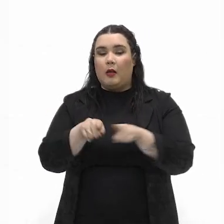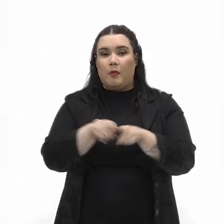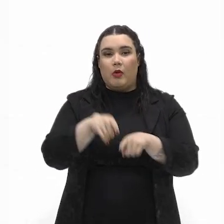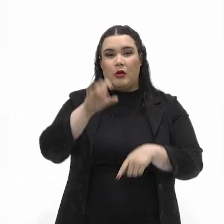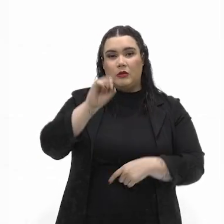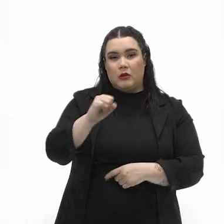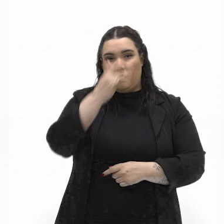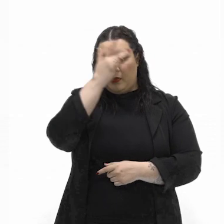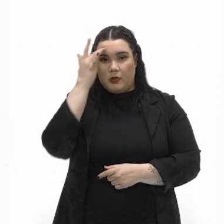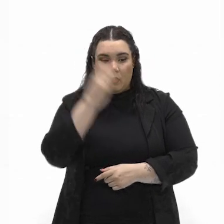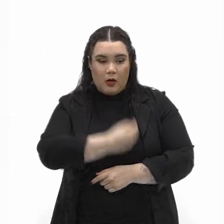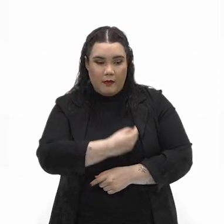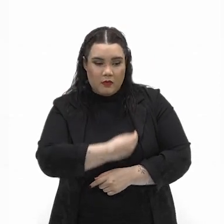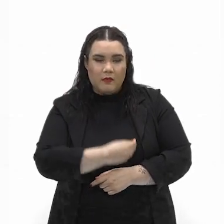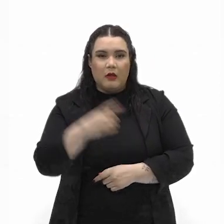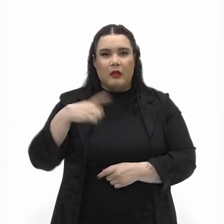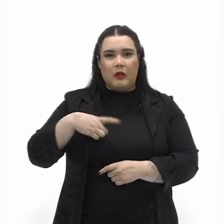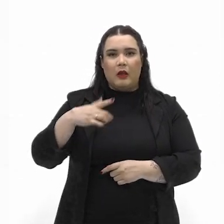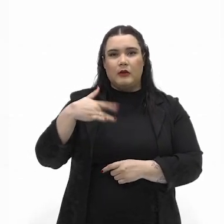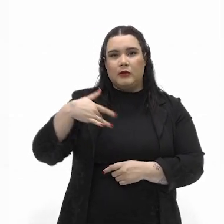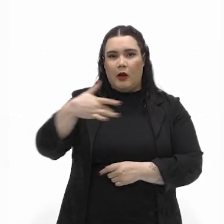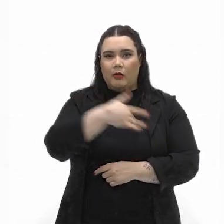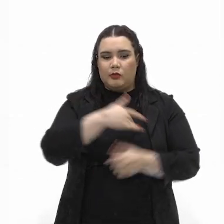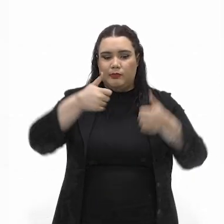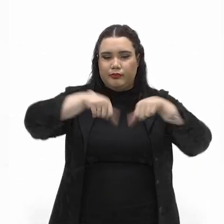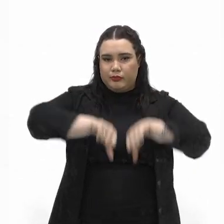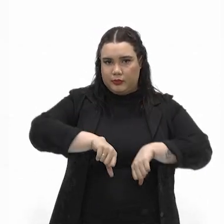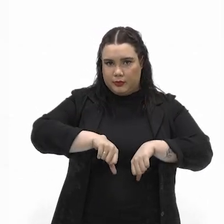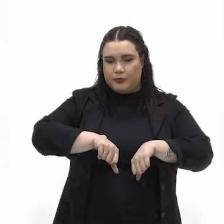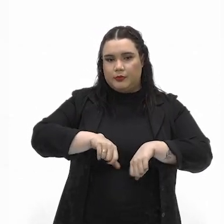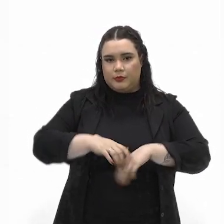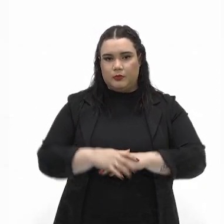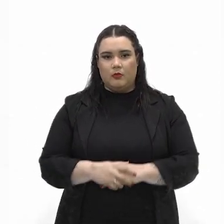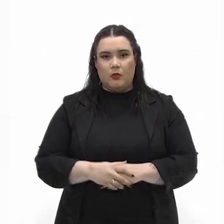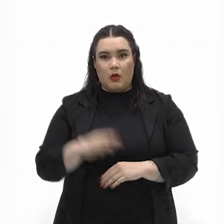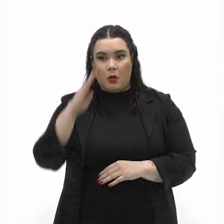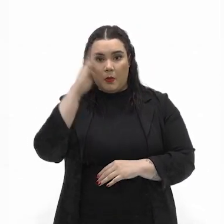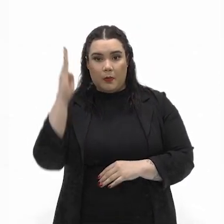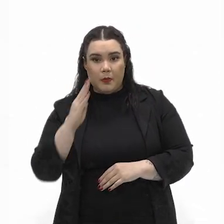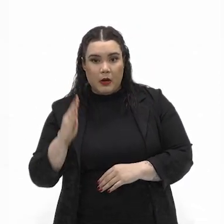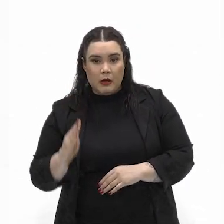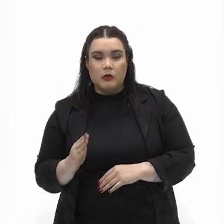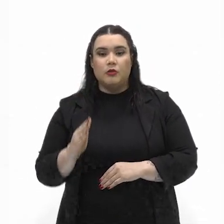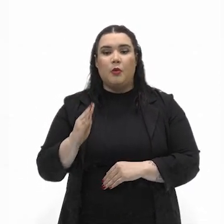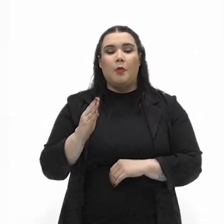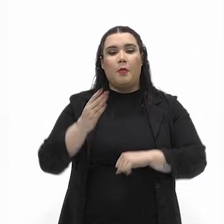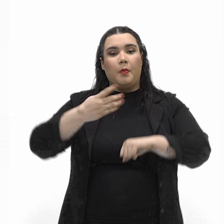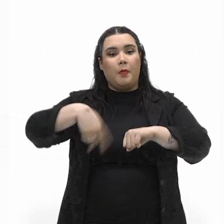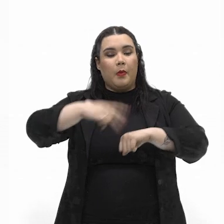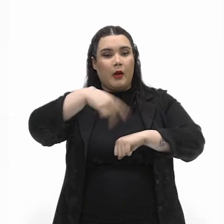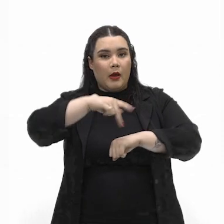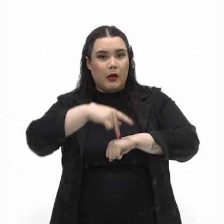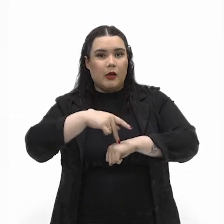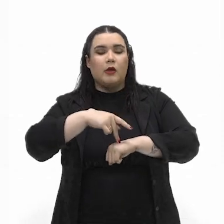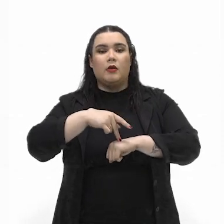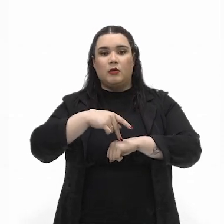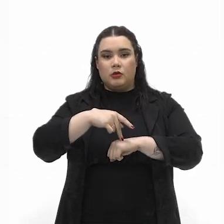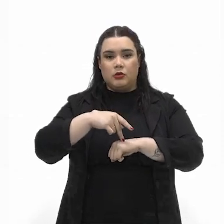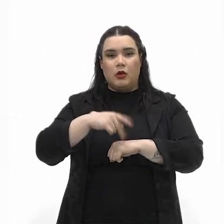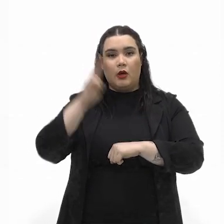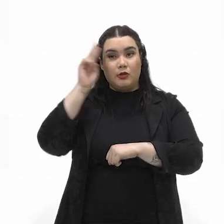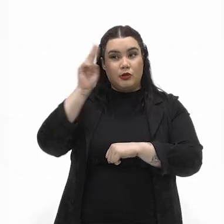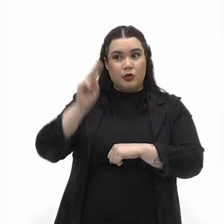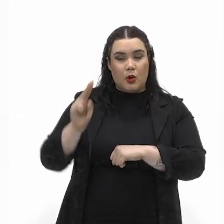conta da explosão e da radiação dela. O Brasil é um país pacífico, cuja a